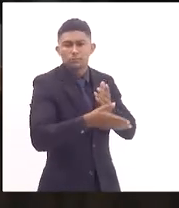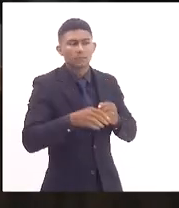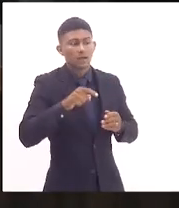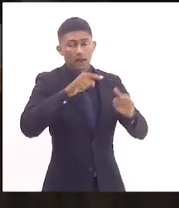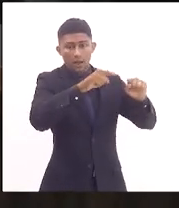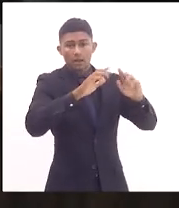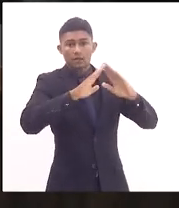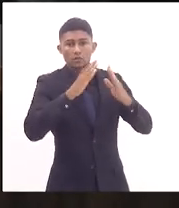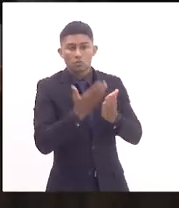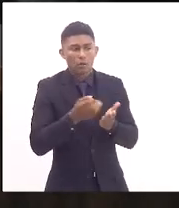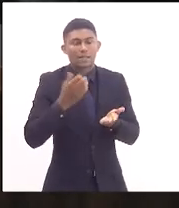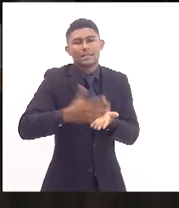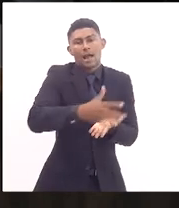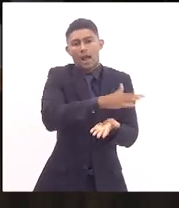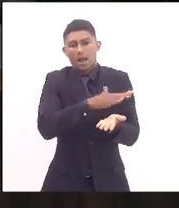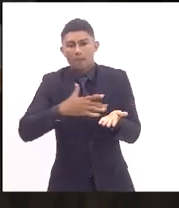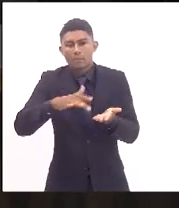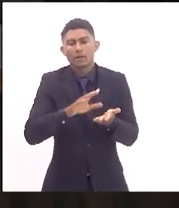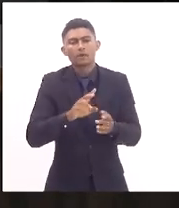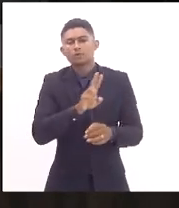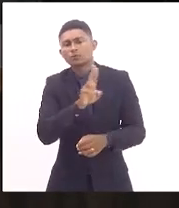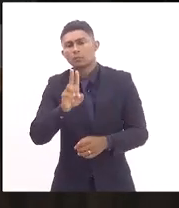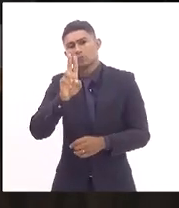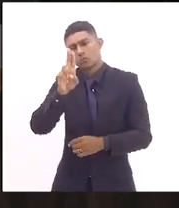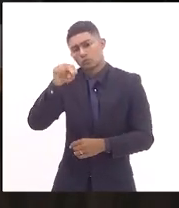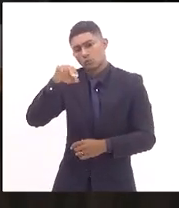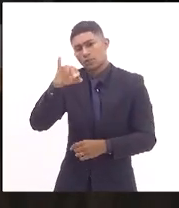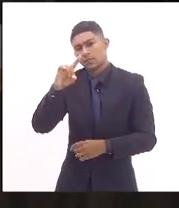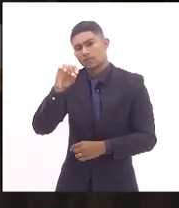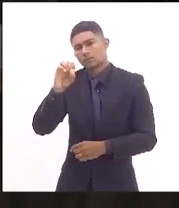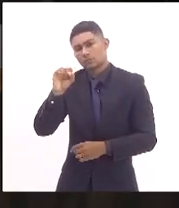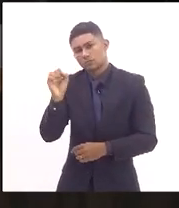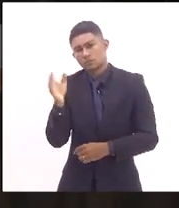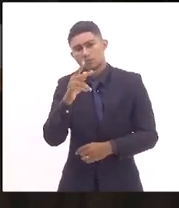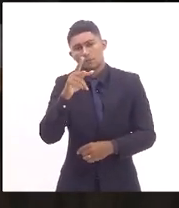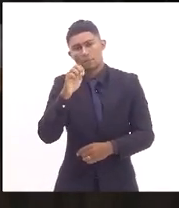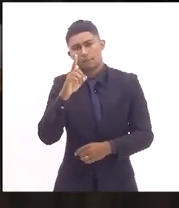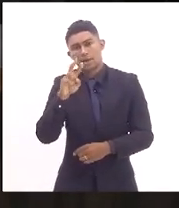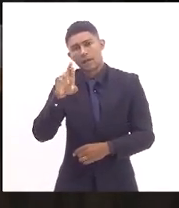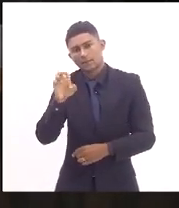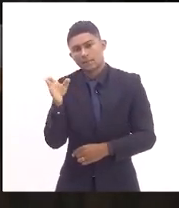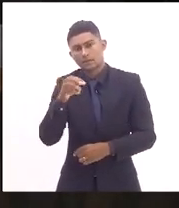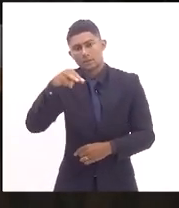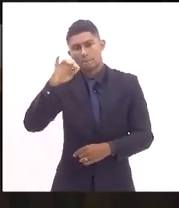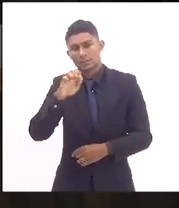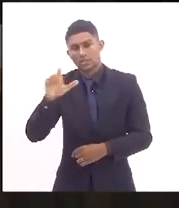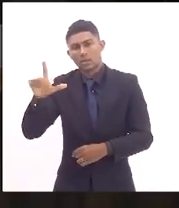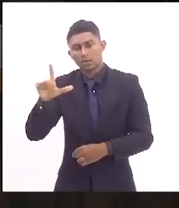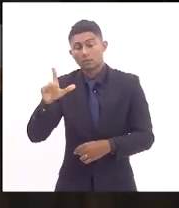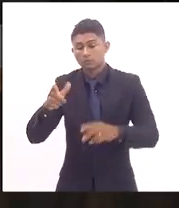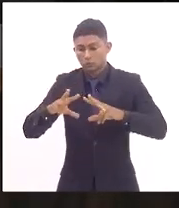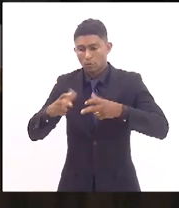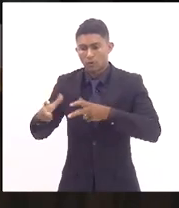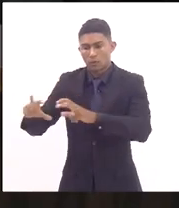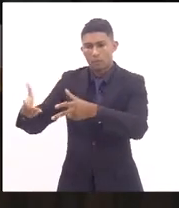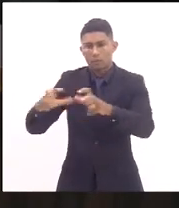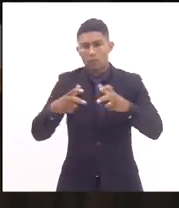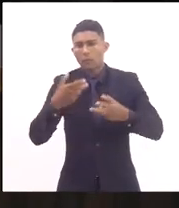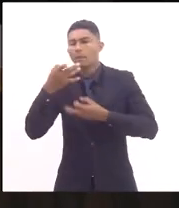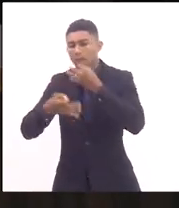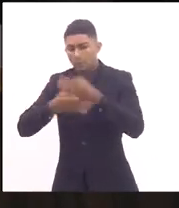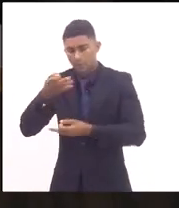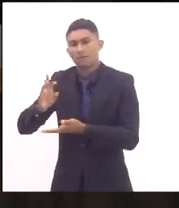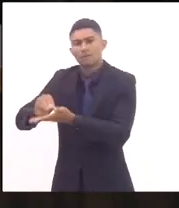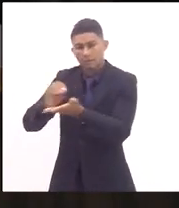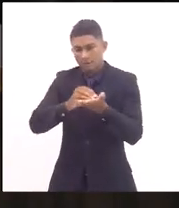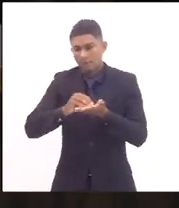de Samba Unidos de Padre Miguel Penedo e pareceres da comissão de Constituição justiça e de Cultura de turismo e assuntos municipais